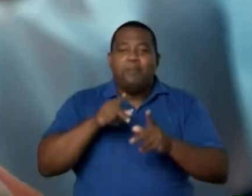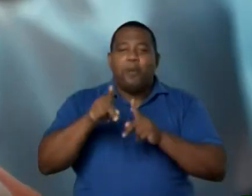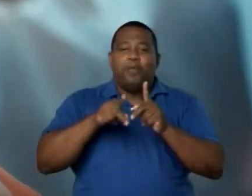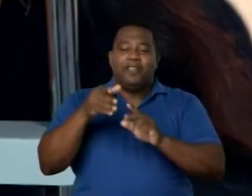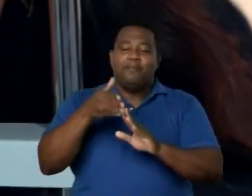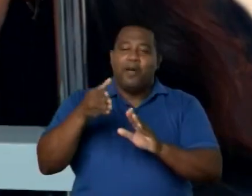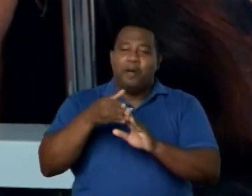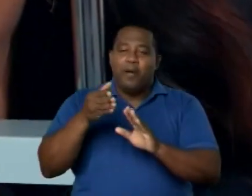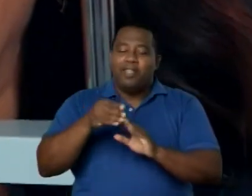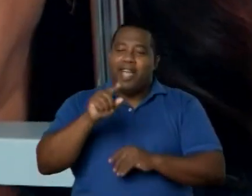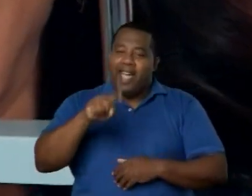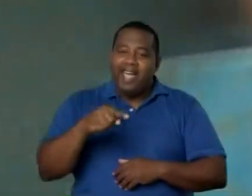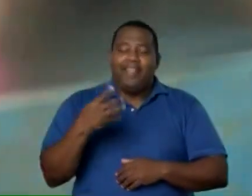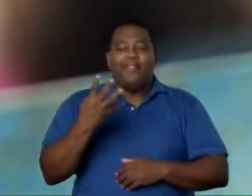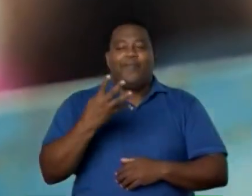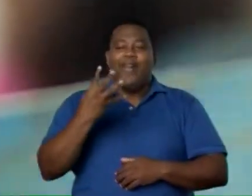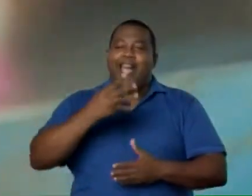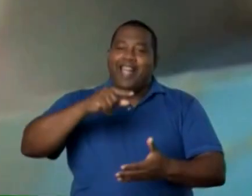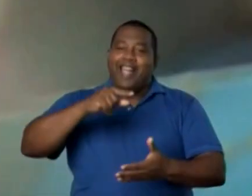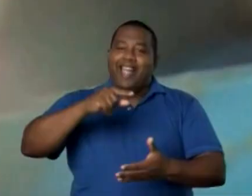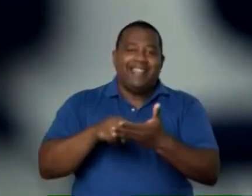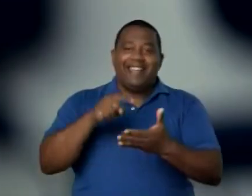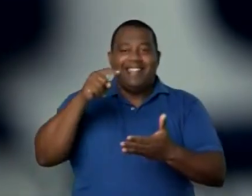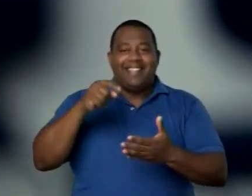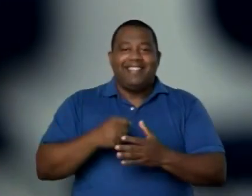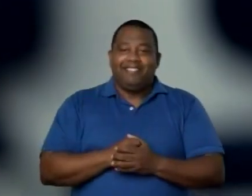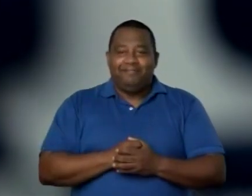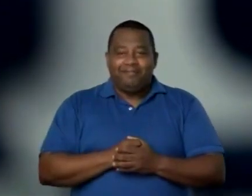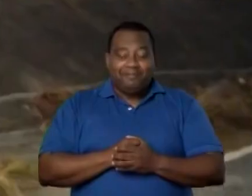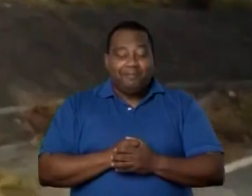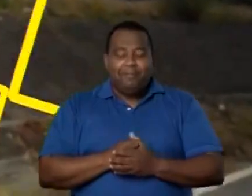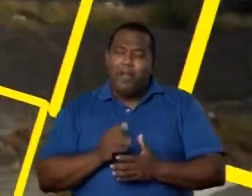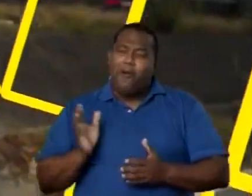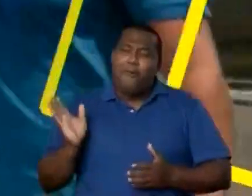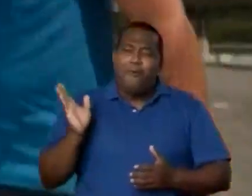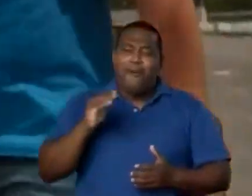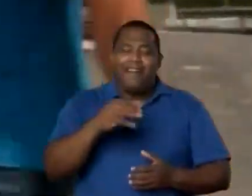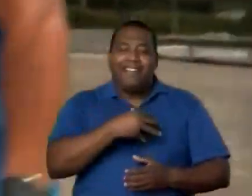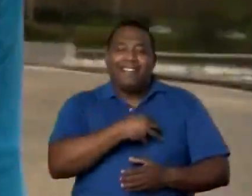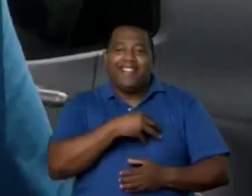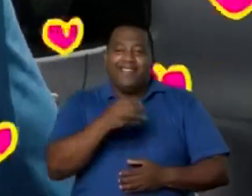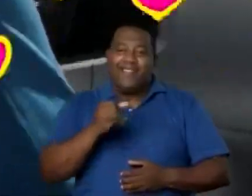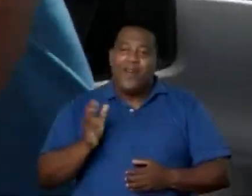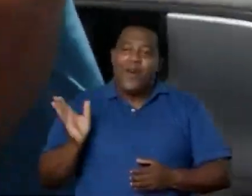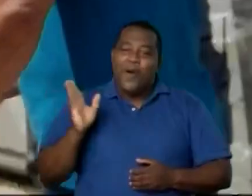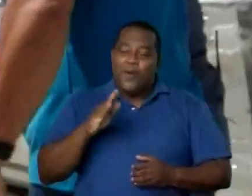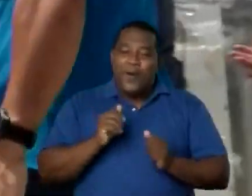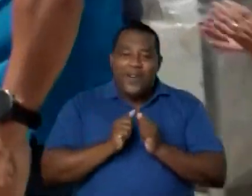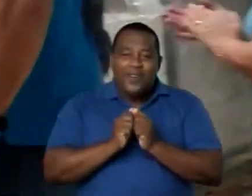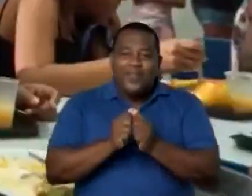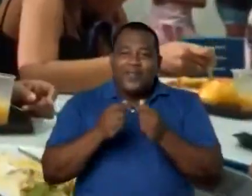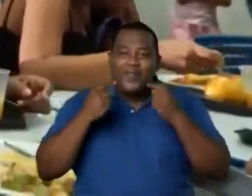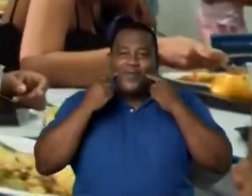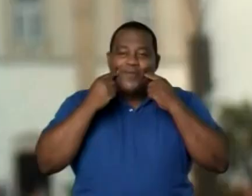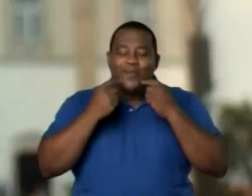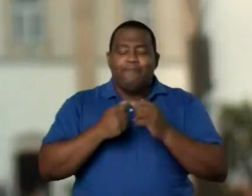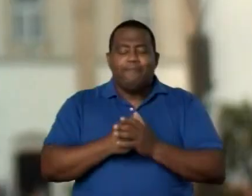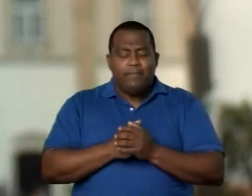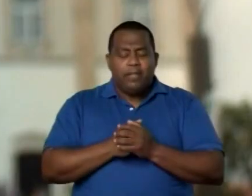para a população carente, 44 e pilinilinim. Vambora, Salvador! Bora com